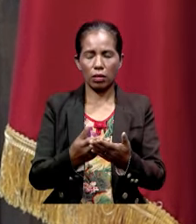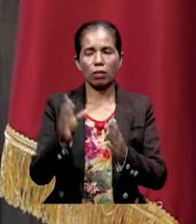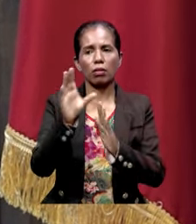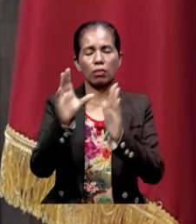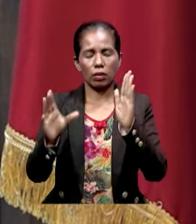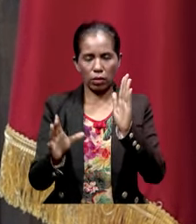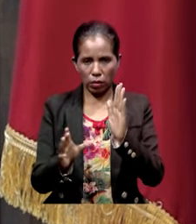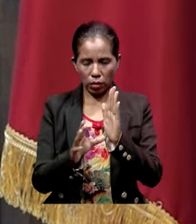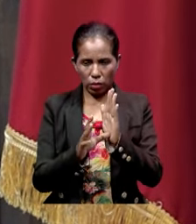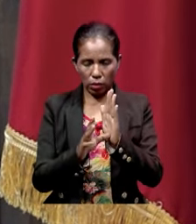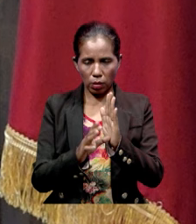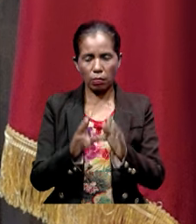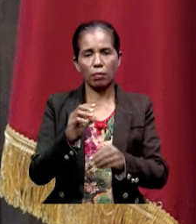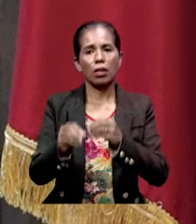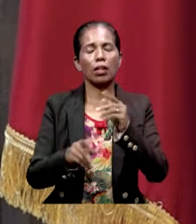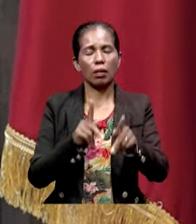Viena, como se diplomático.